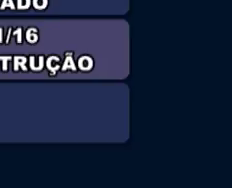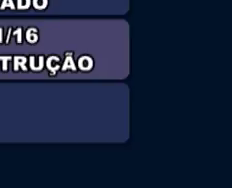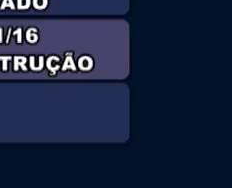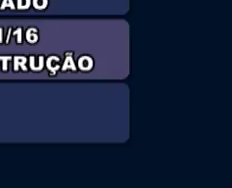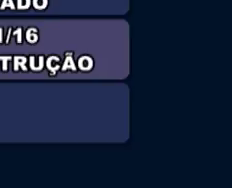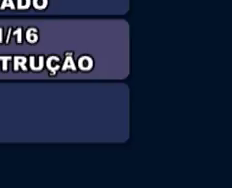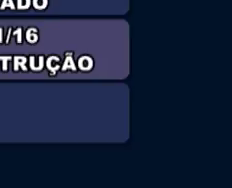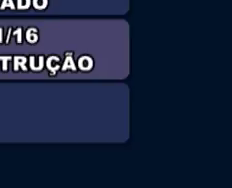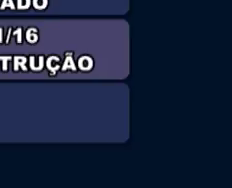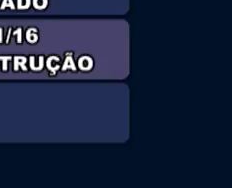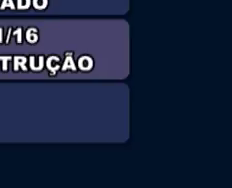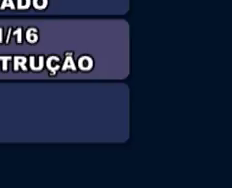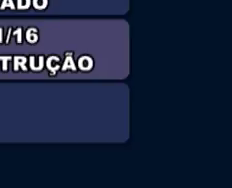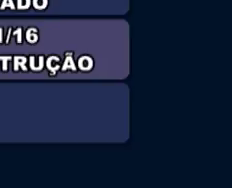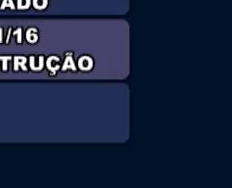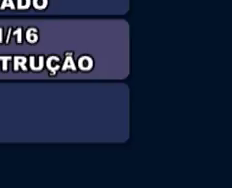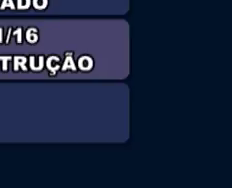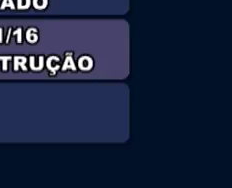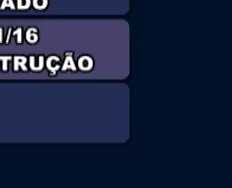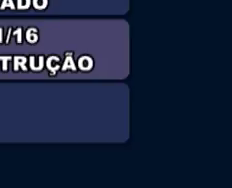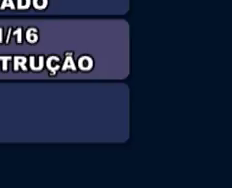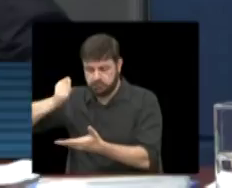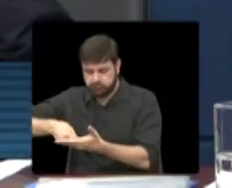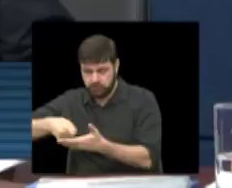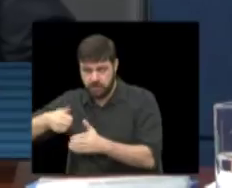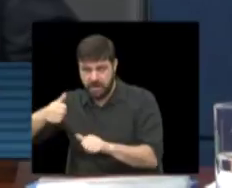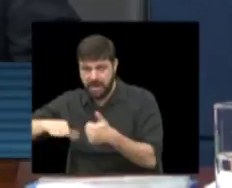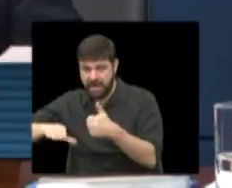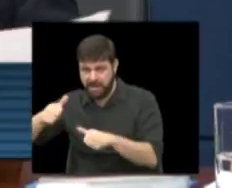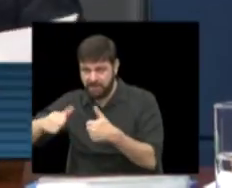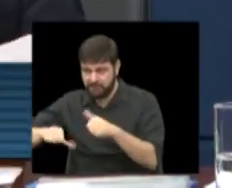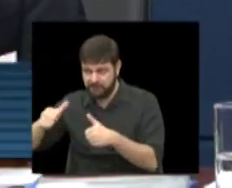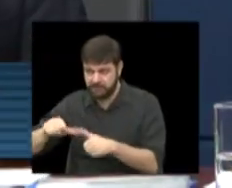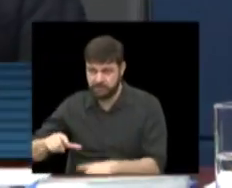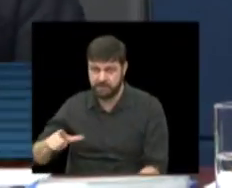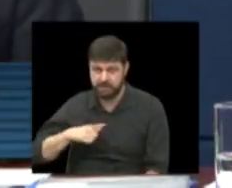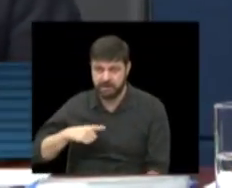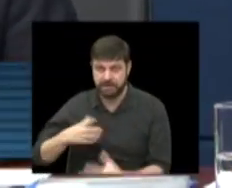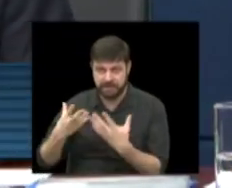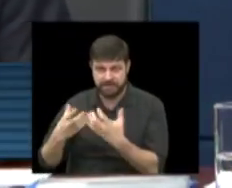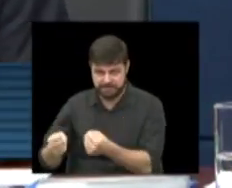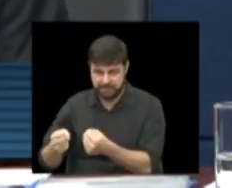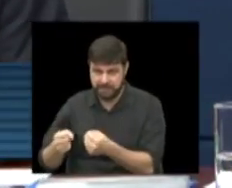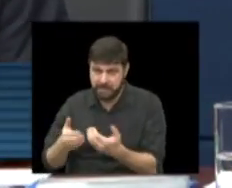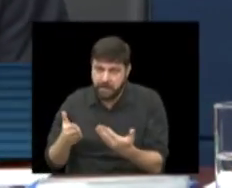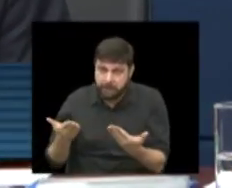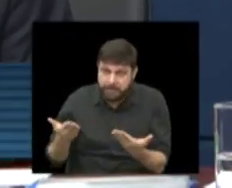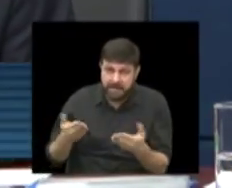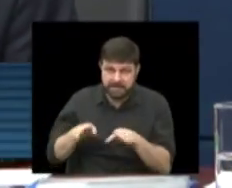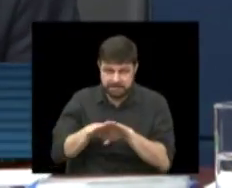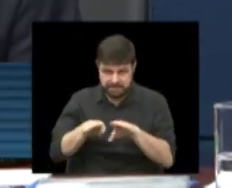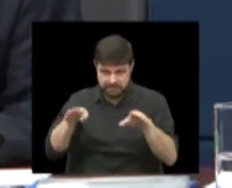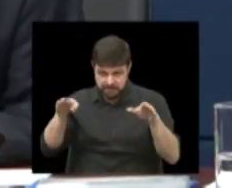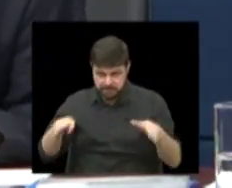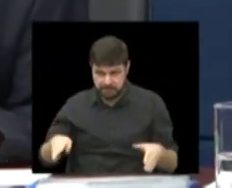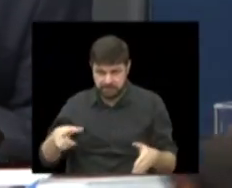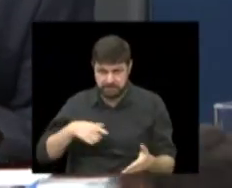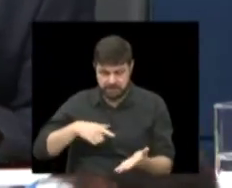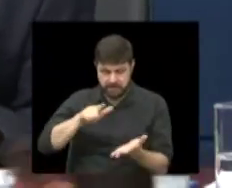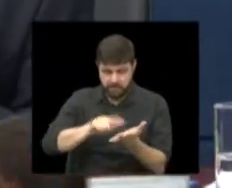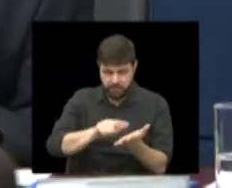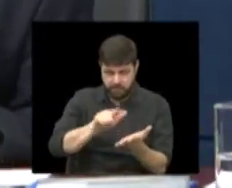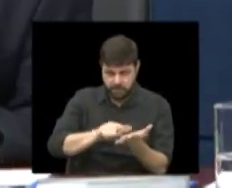meio de um requerimento e assinada por 11 vereadores. Existe um requerimento sobre a mesa com assinatura de